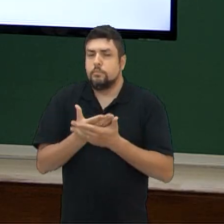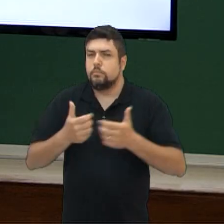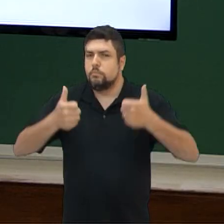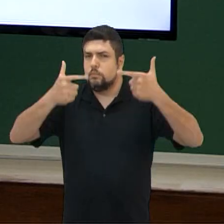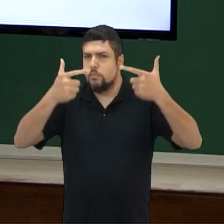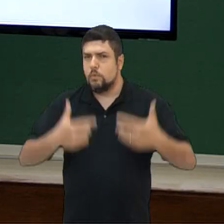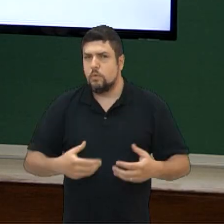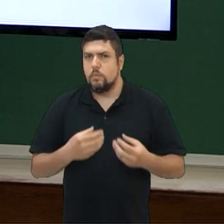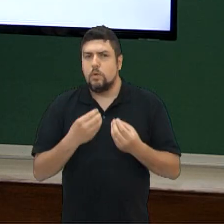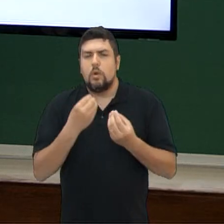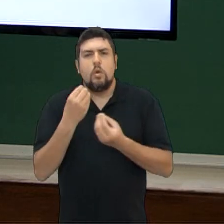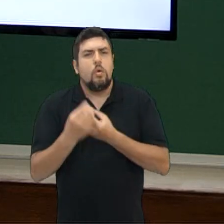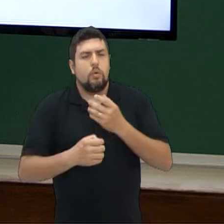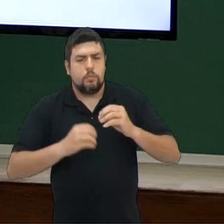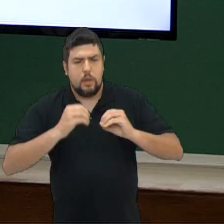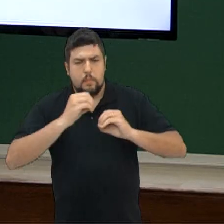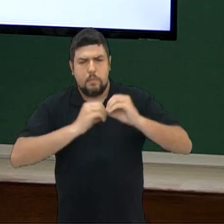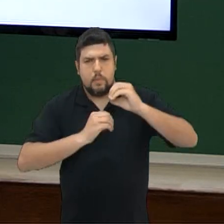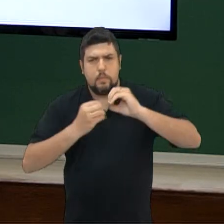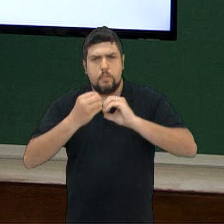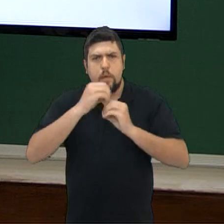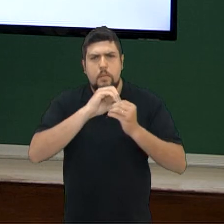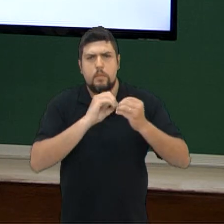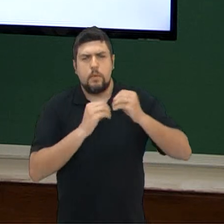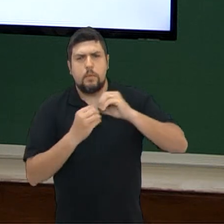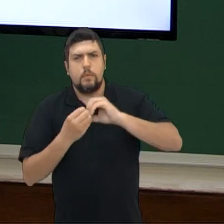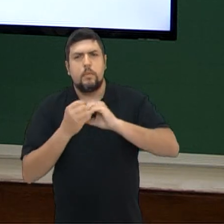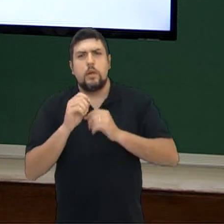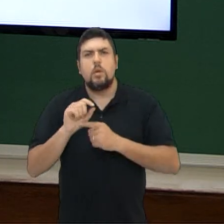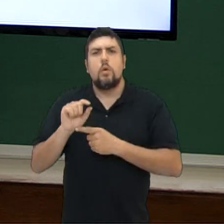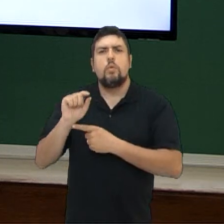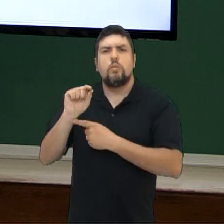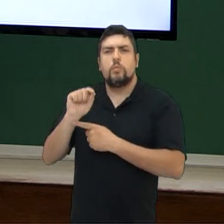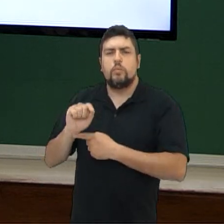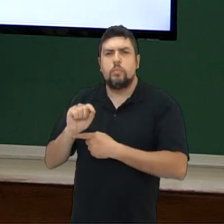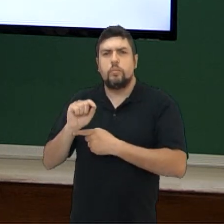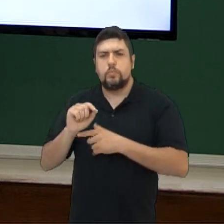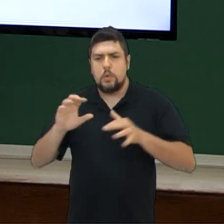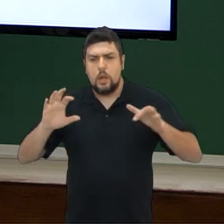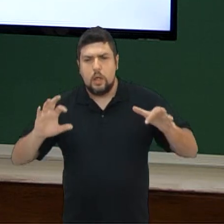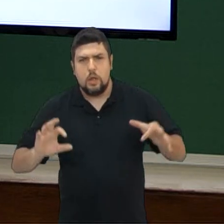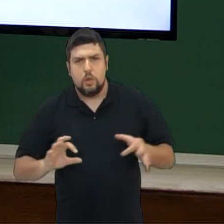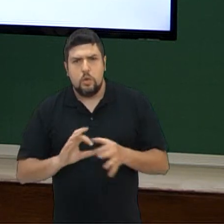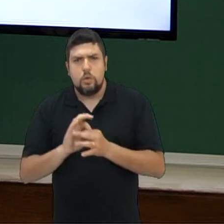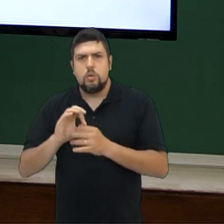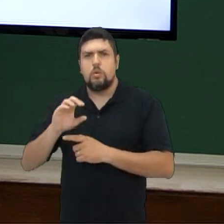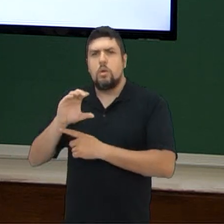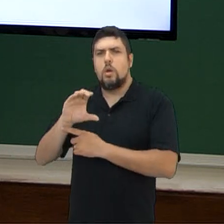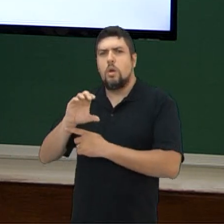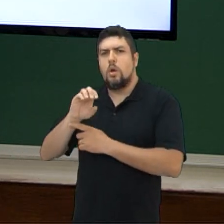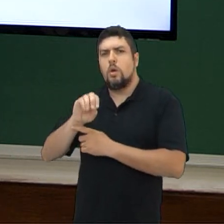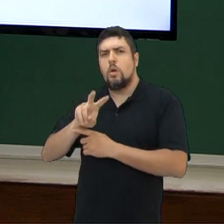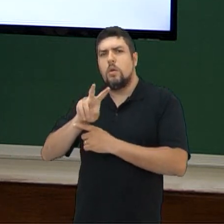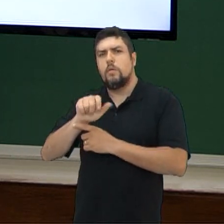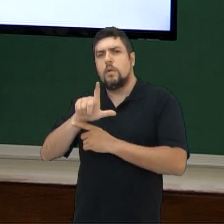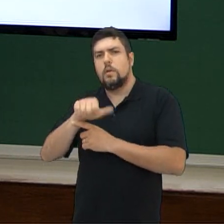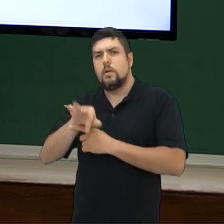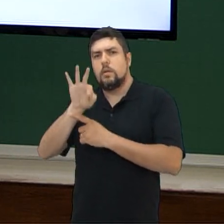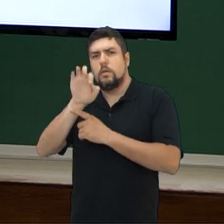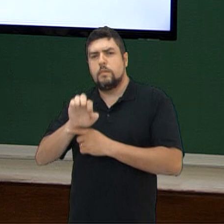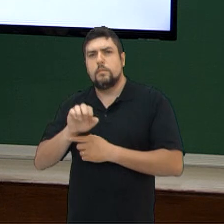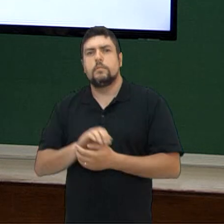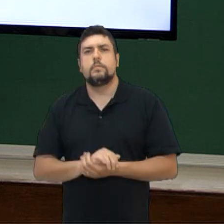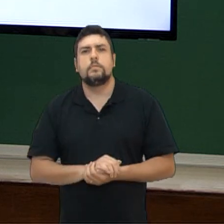propriedades dos compostos moleculares, aqueles que fazem ligações então covalentes, certo, galera?